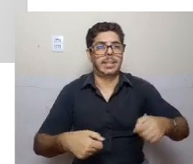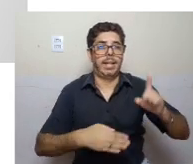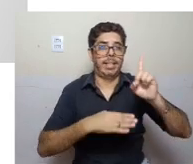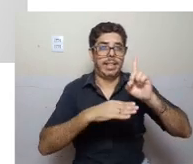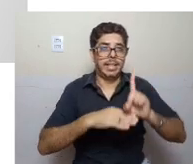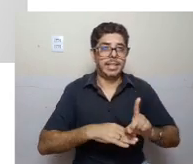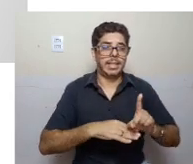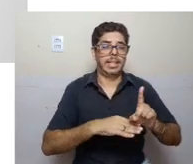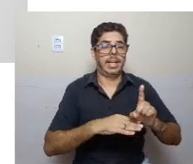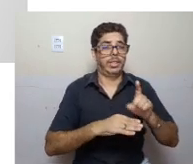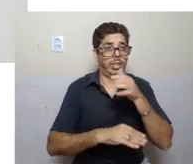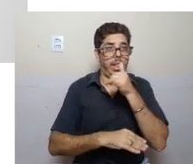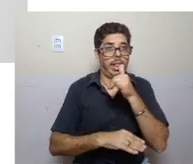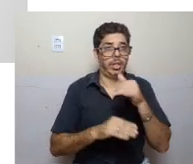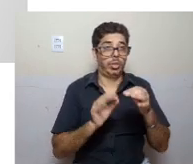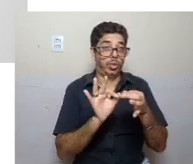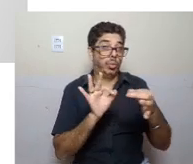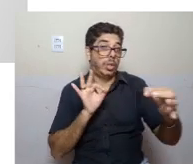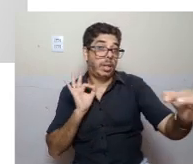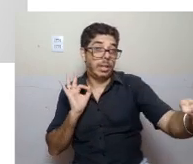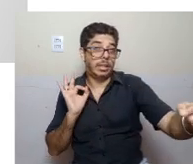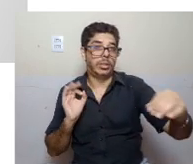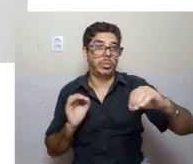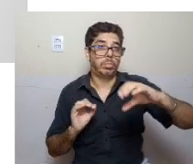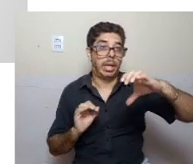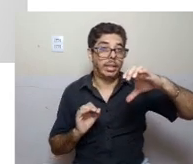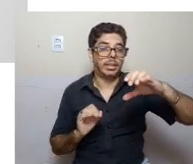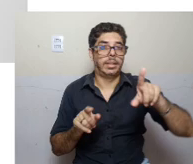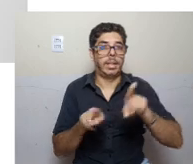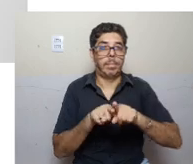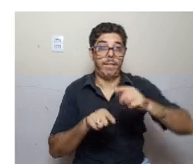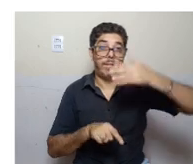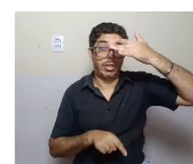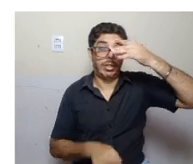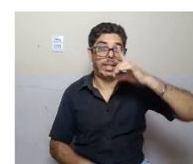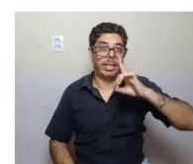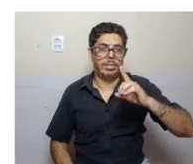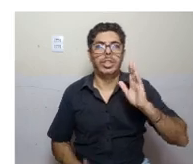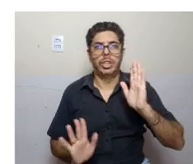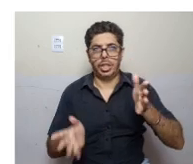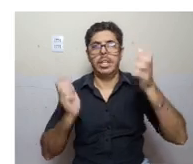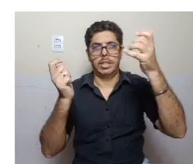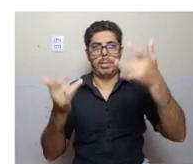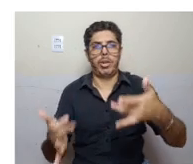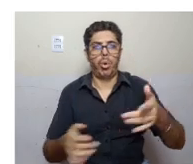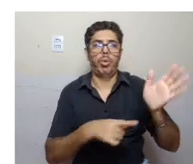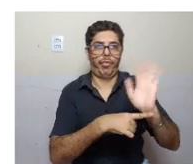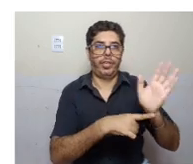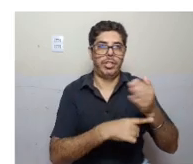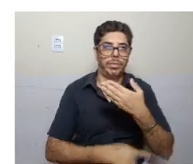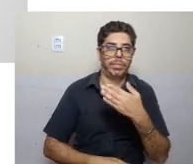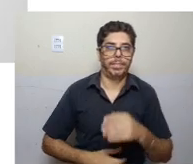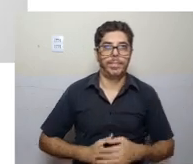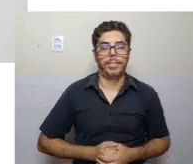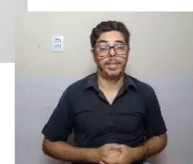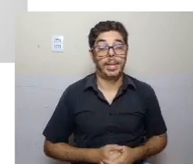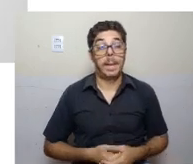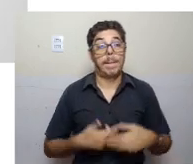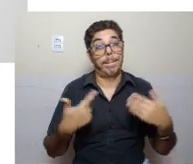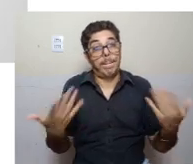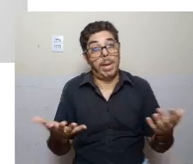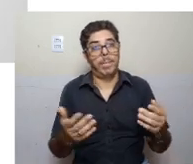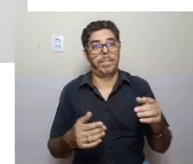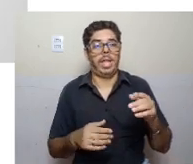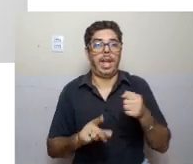densidade eletrônica, das dimensões do fio e da velocidade de deriva. Nós vimos isso nesse vídeo aqui. Então,